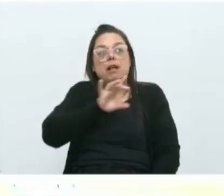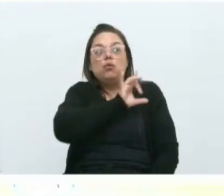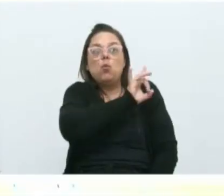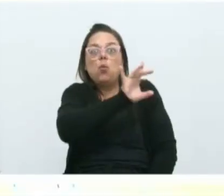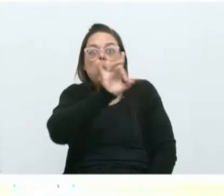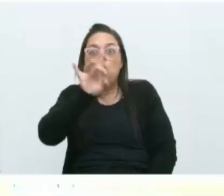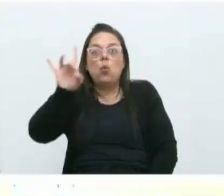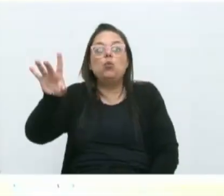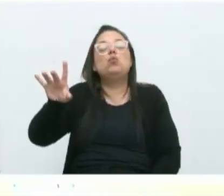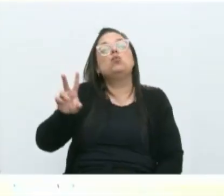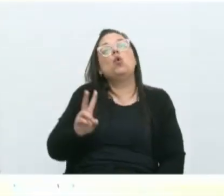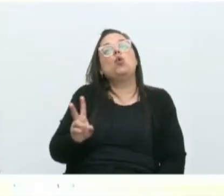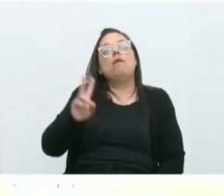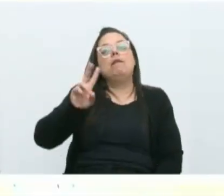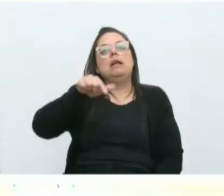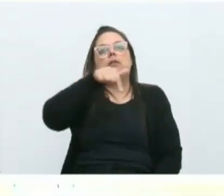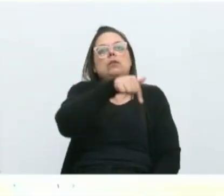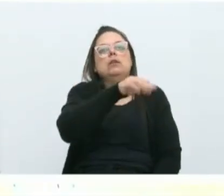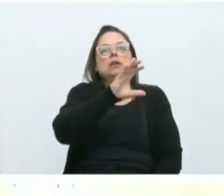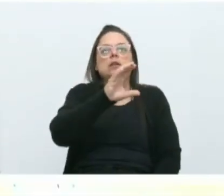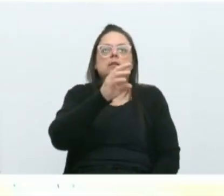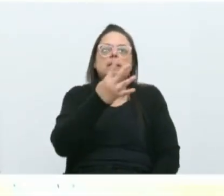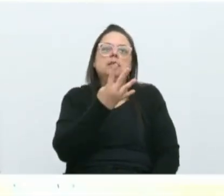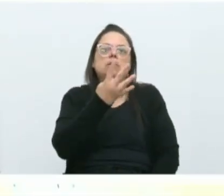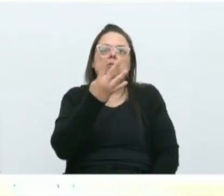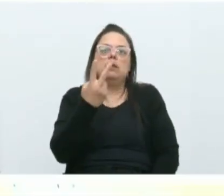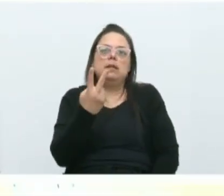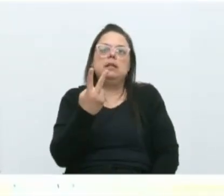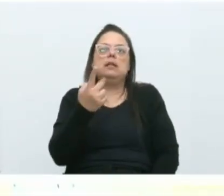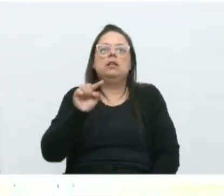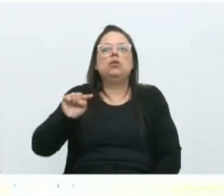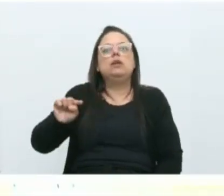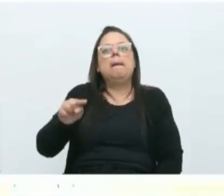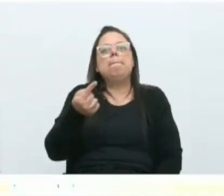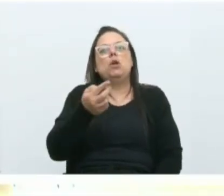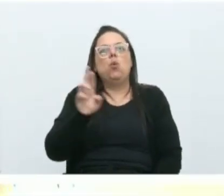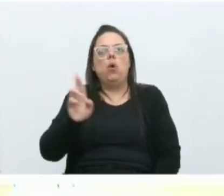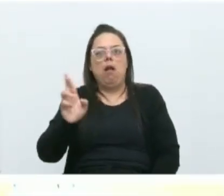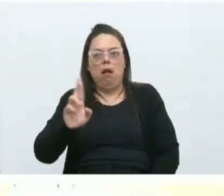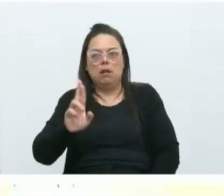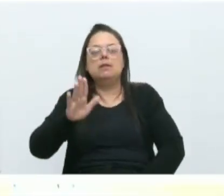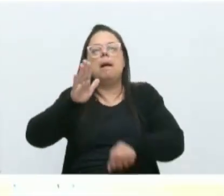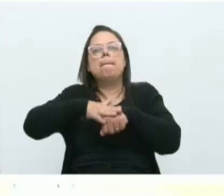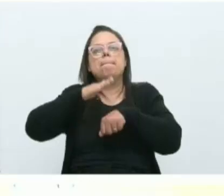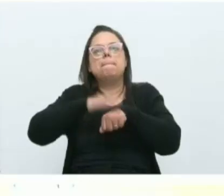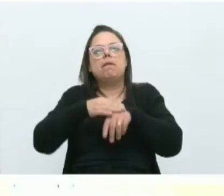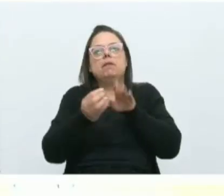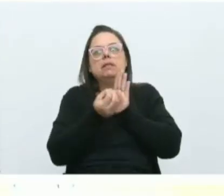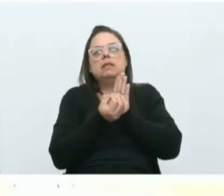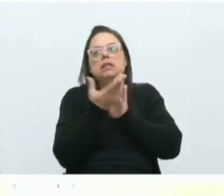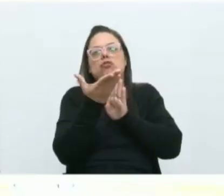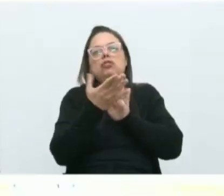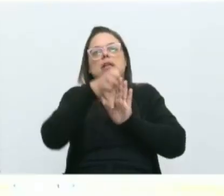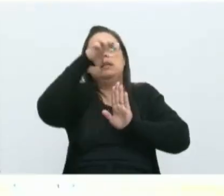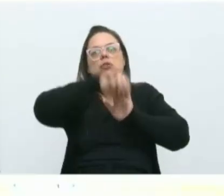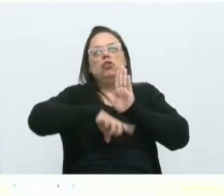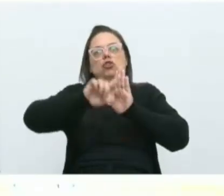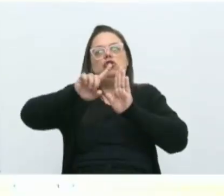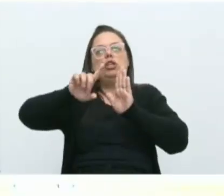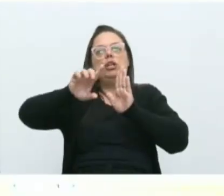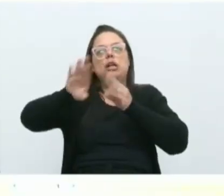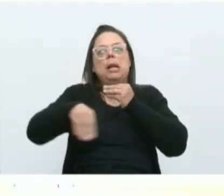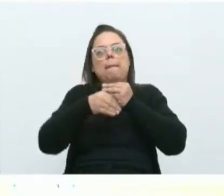teria um valor de 742 mil reais para poder fazer indicação de emenda impositiva.